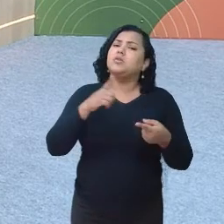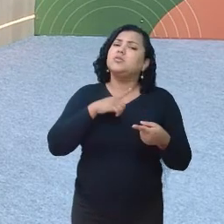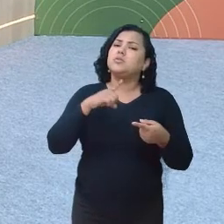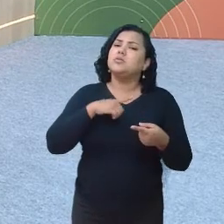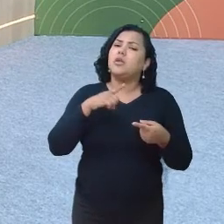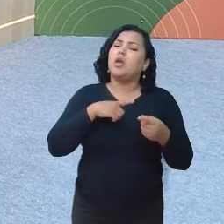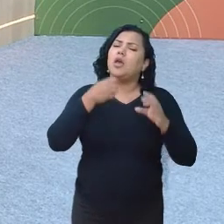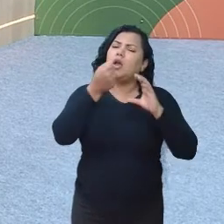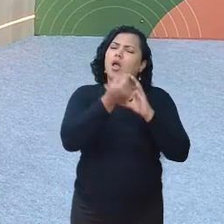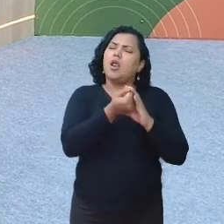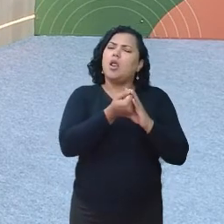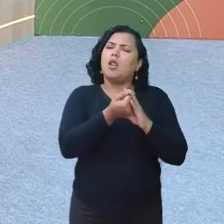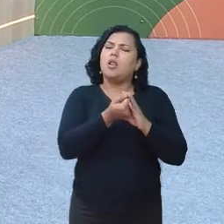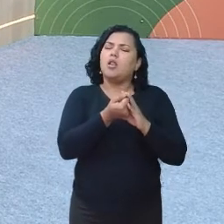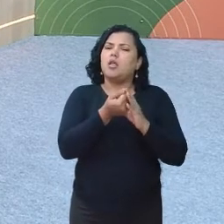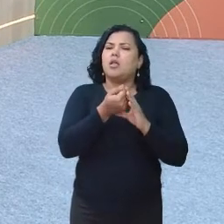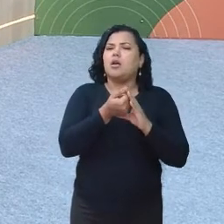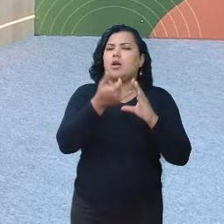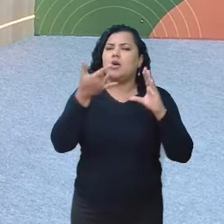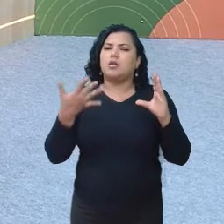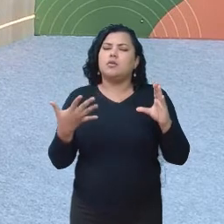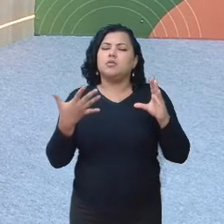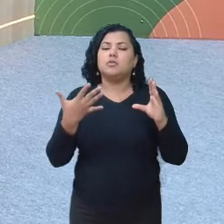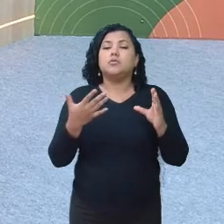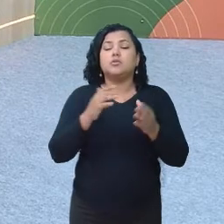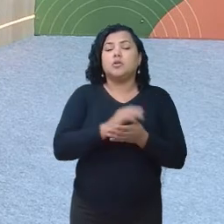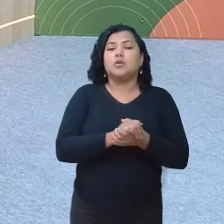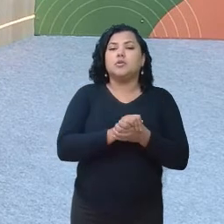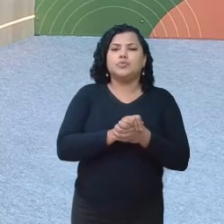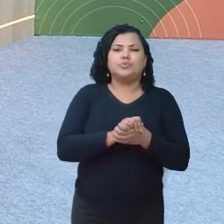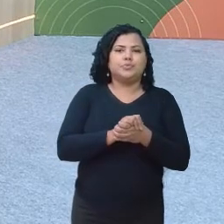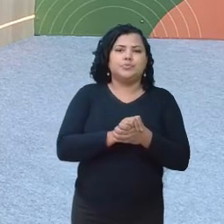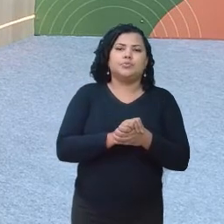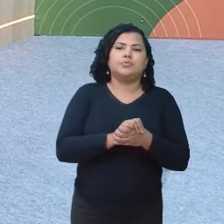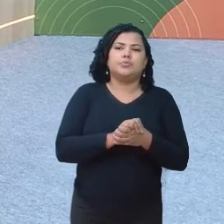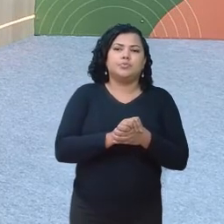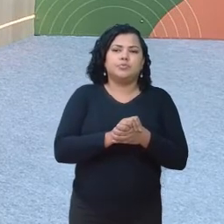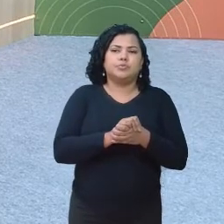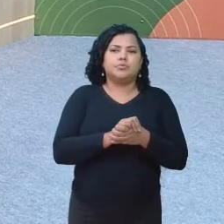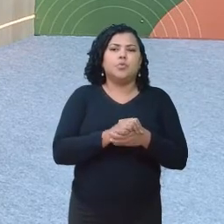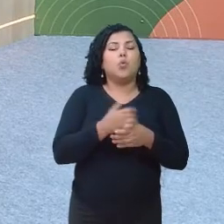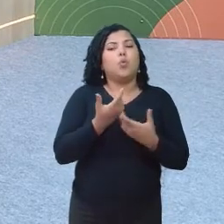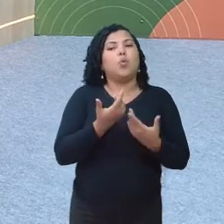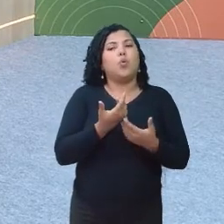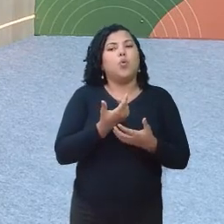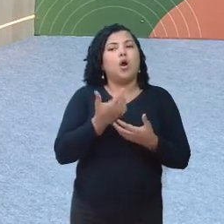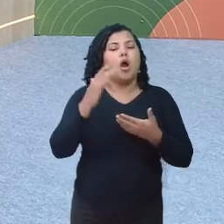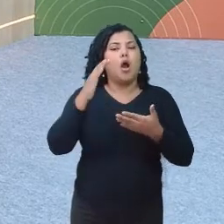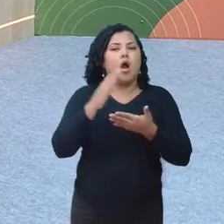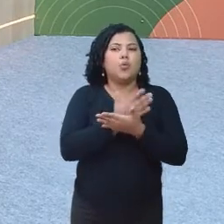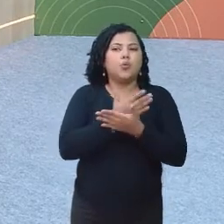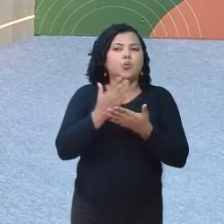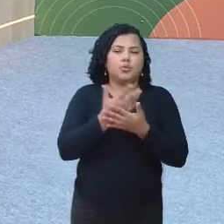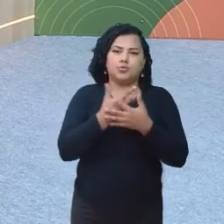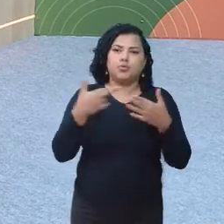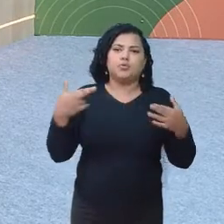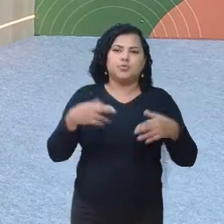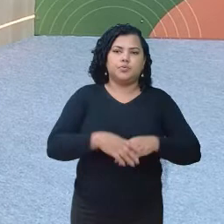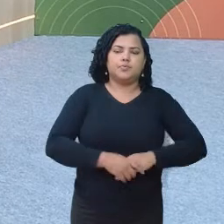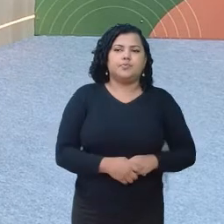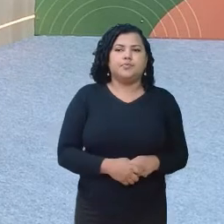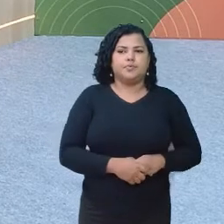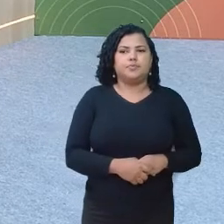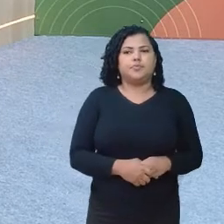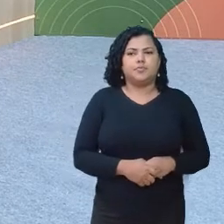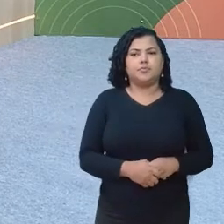que a classificação, a caracterização dos quadriláteros, a gente vai precisar levar em consideração algumas coisas, tá certo?